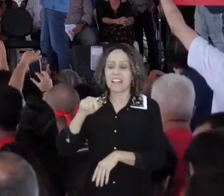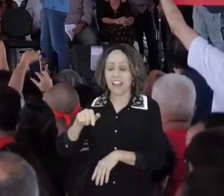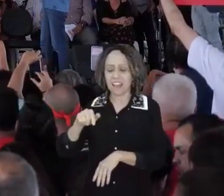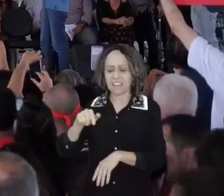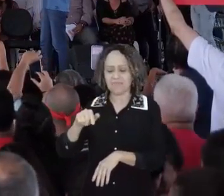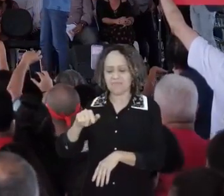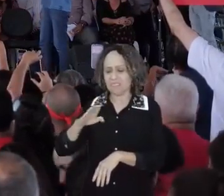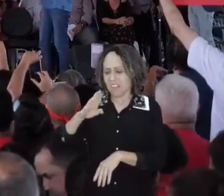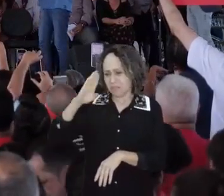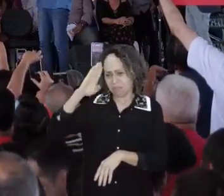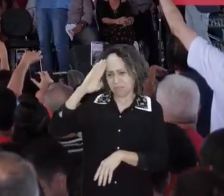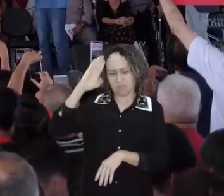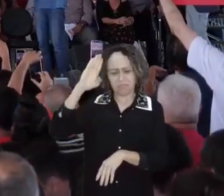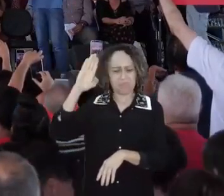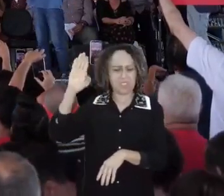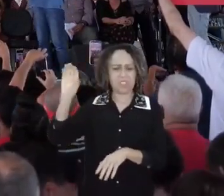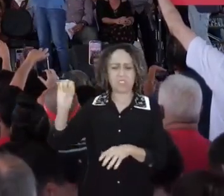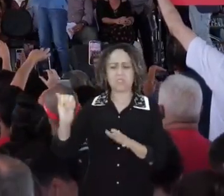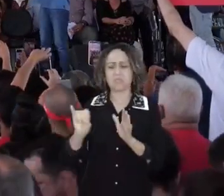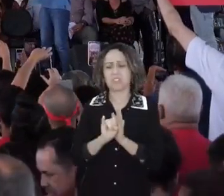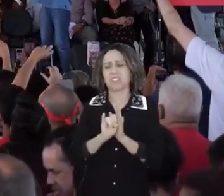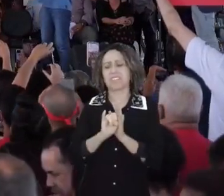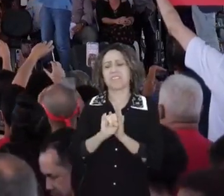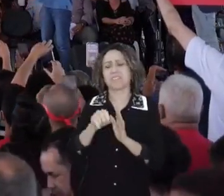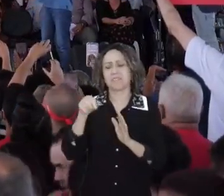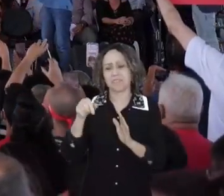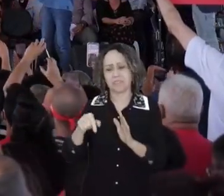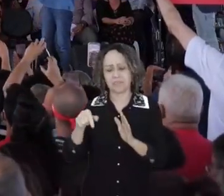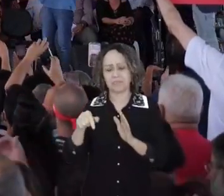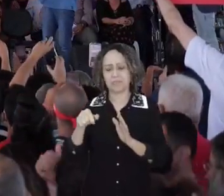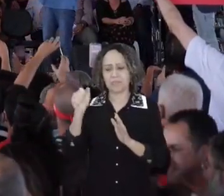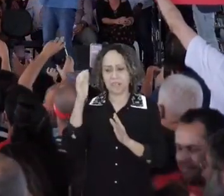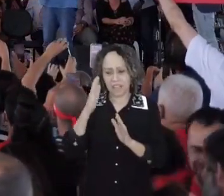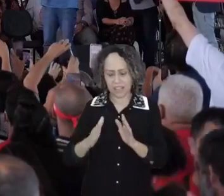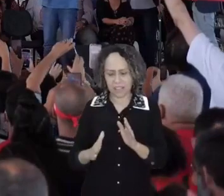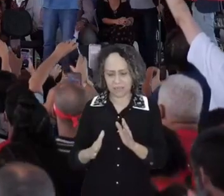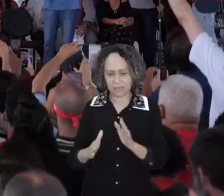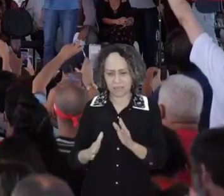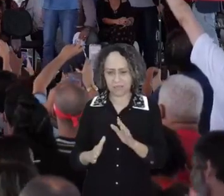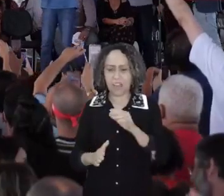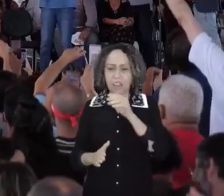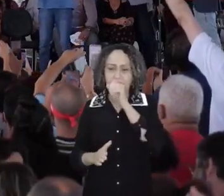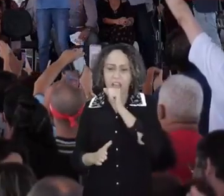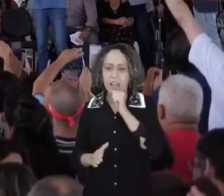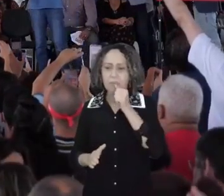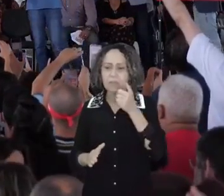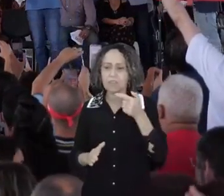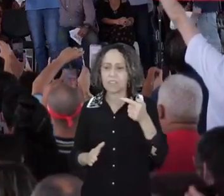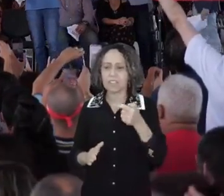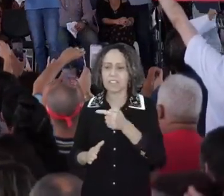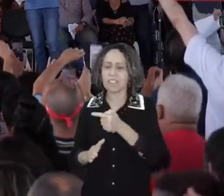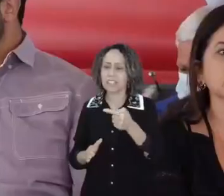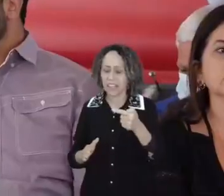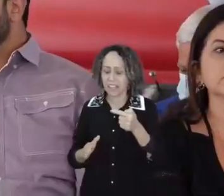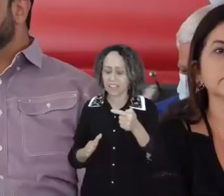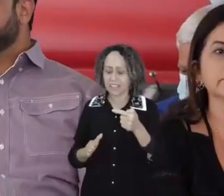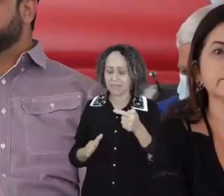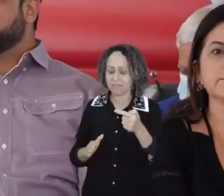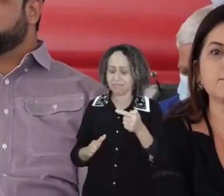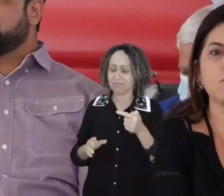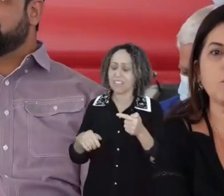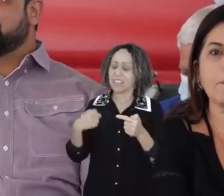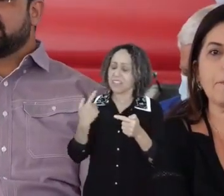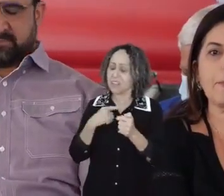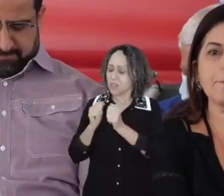presidente Lula, com Geraldo Alckmin, que é o movimento Vamos Juntos e Juntas pelo Brasil. E